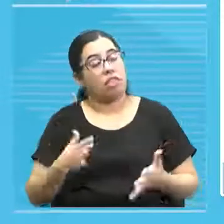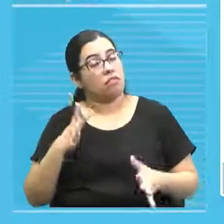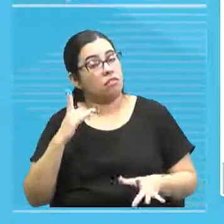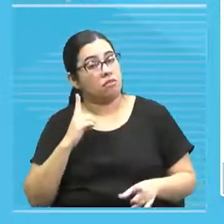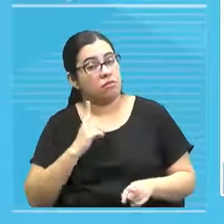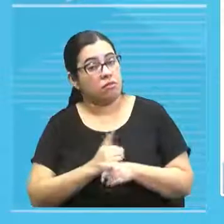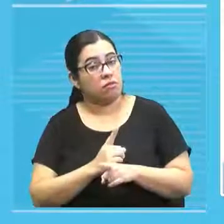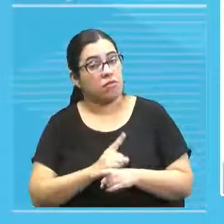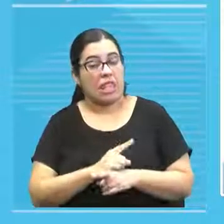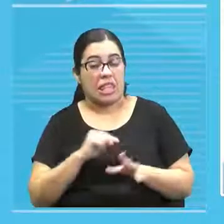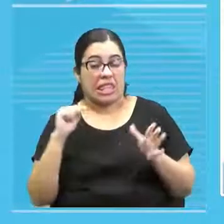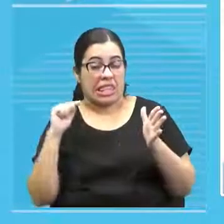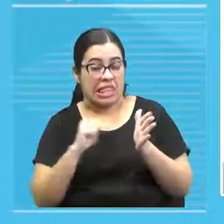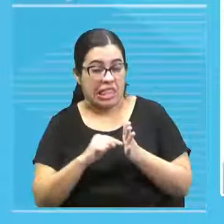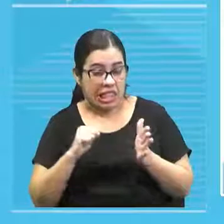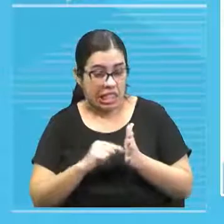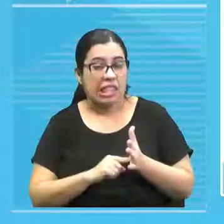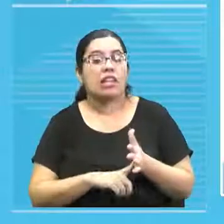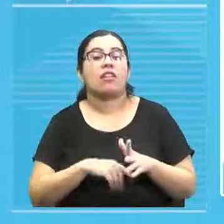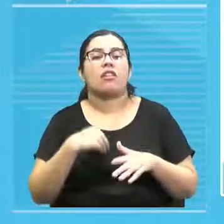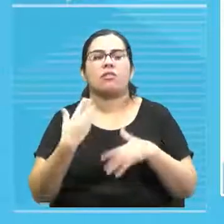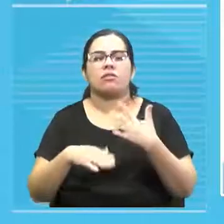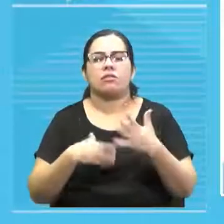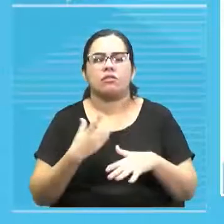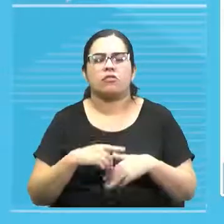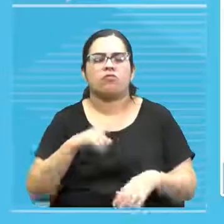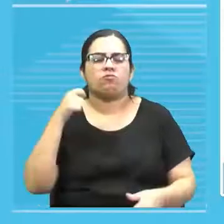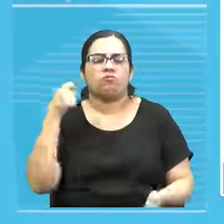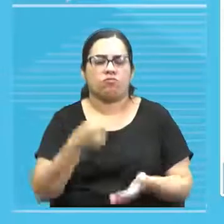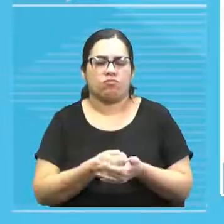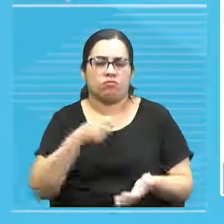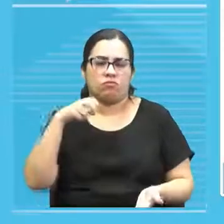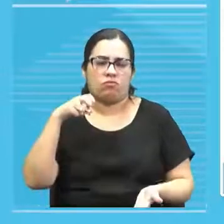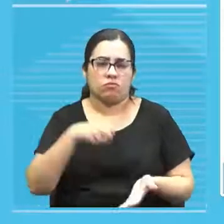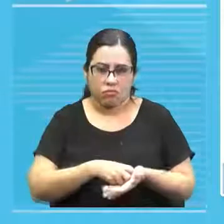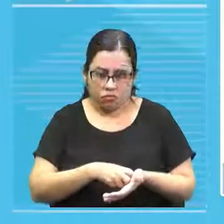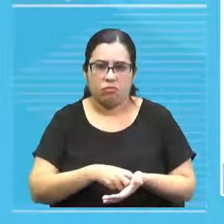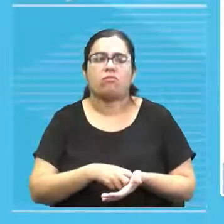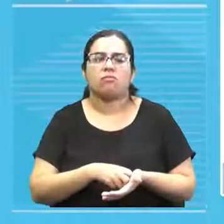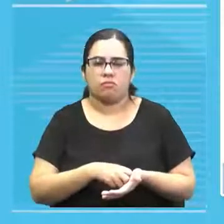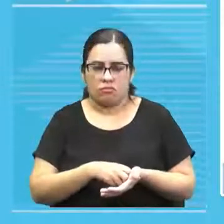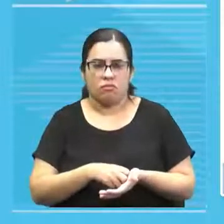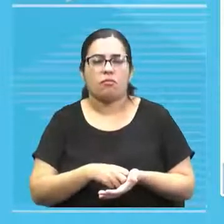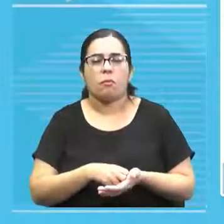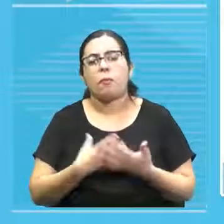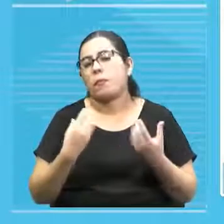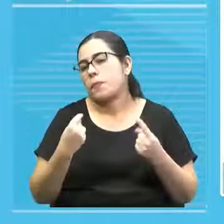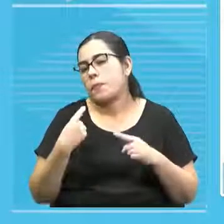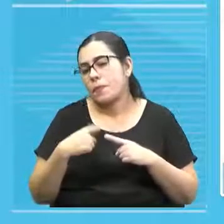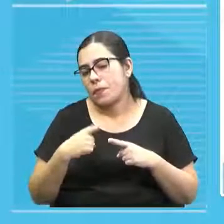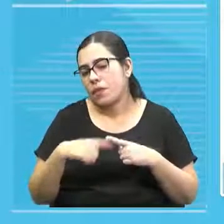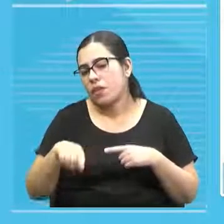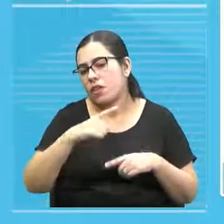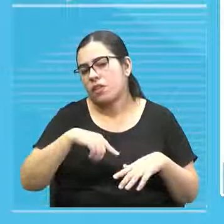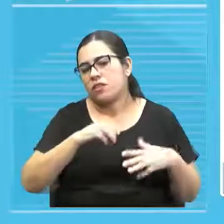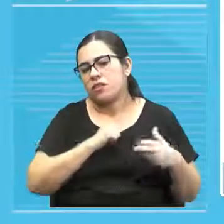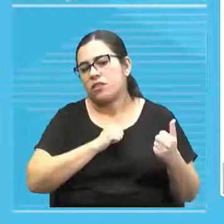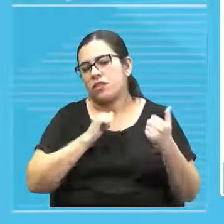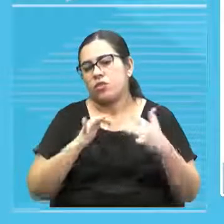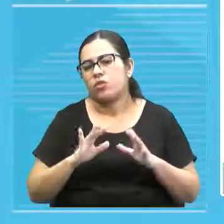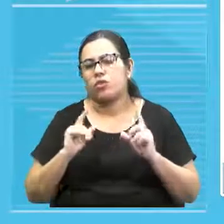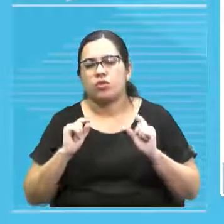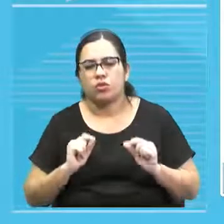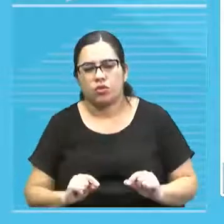foi denunciada e esta empresa Foi repreendida por esse tipo de prática é uma prática E ai de